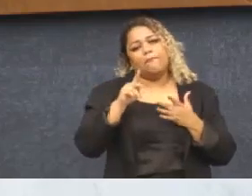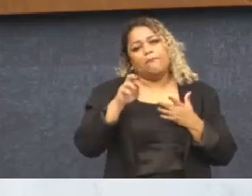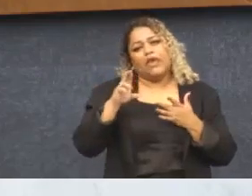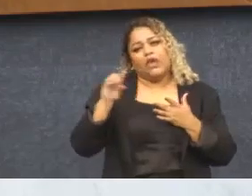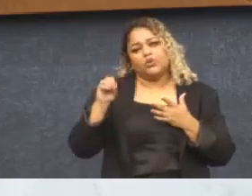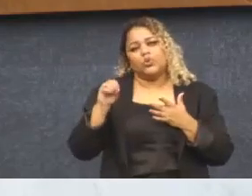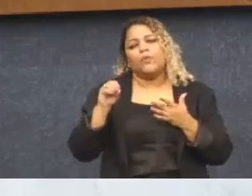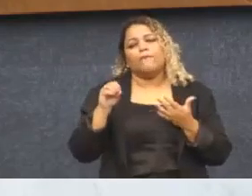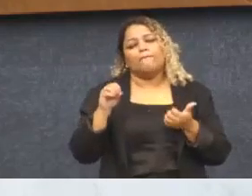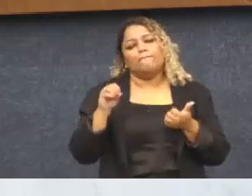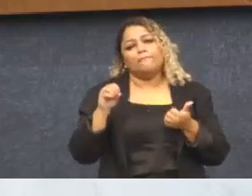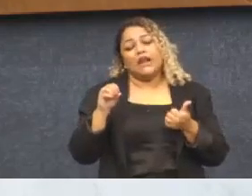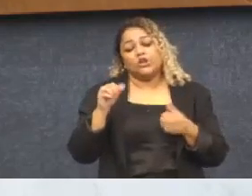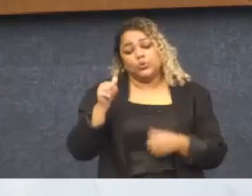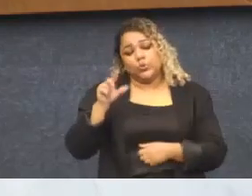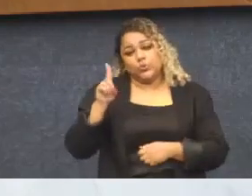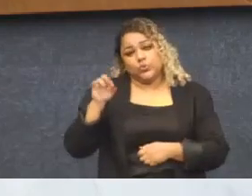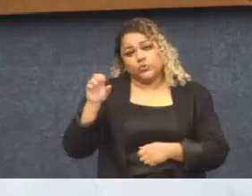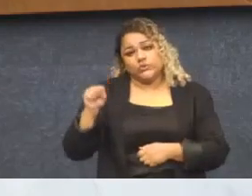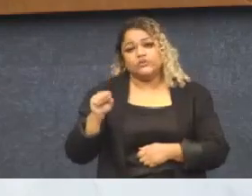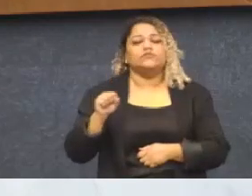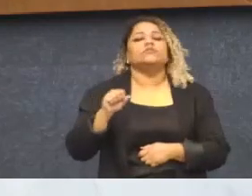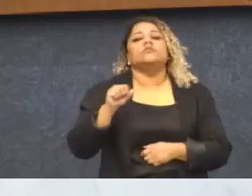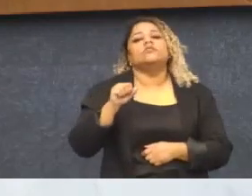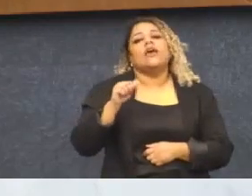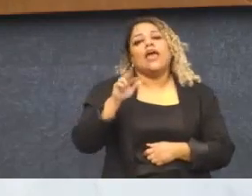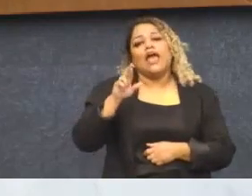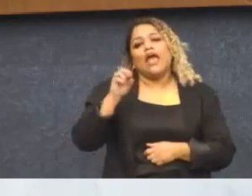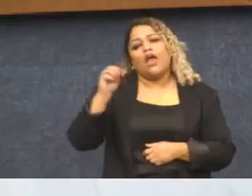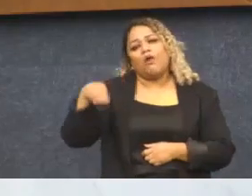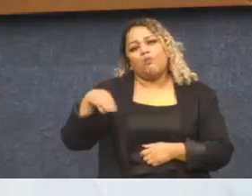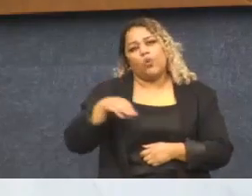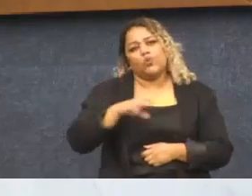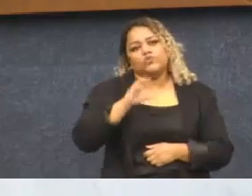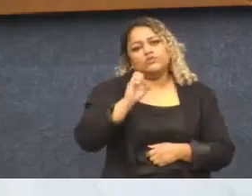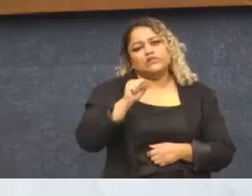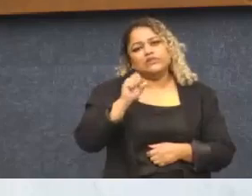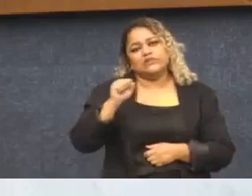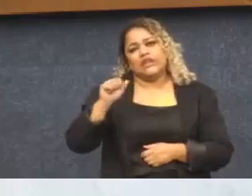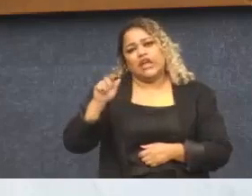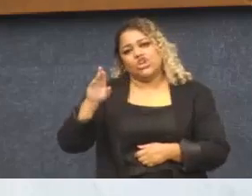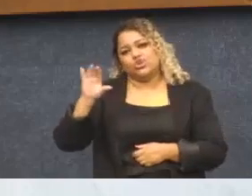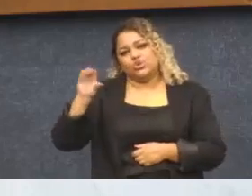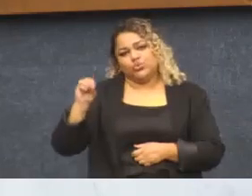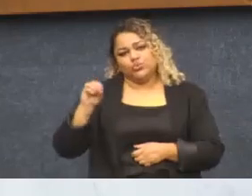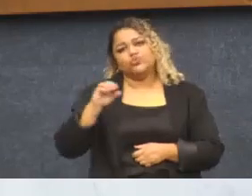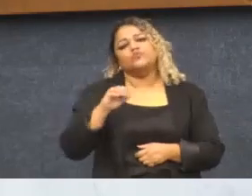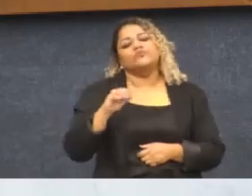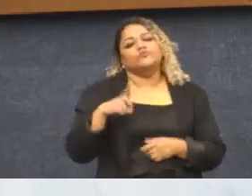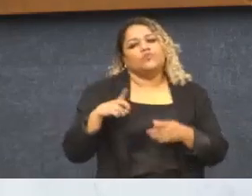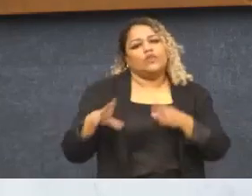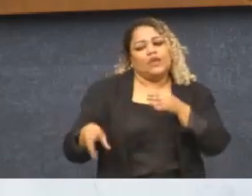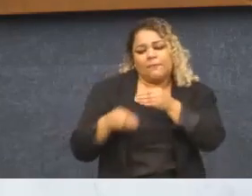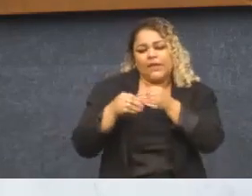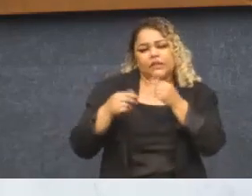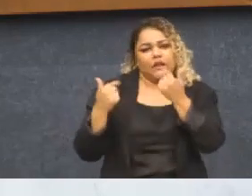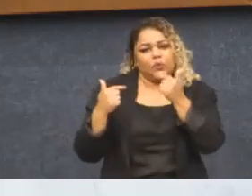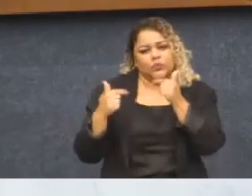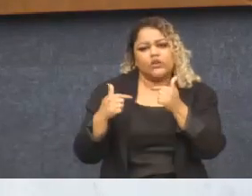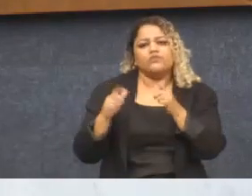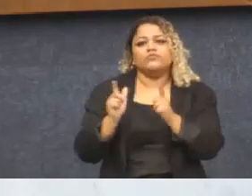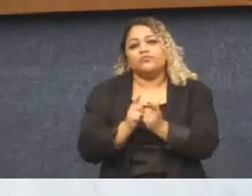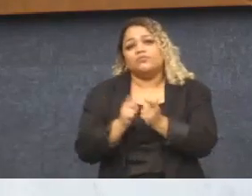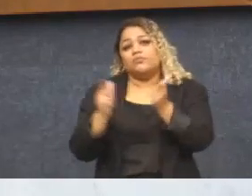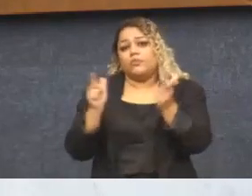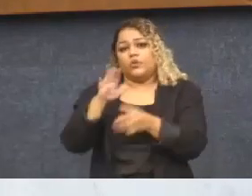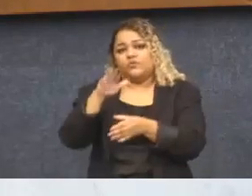Patrus, Ramon Bibiano, Reinaldo Gomes, Sérgio Fernando e Wagner Ferreira. Emendas: não há. Quórum, maioria